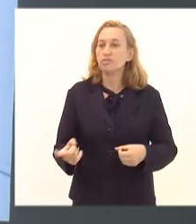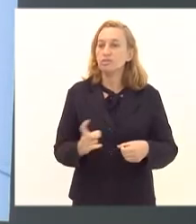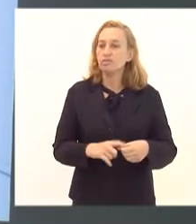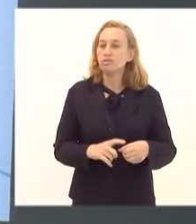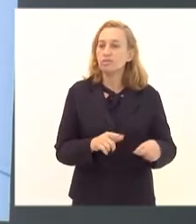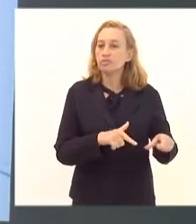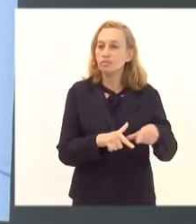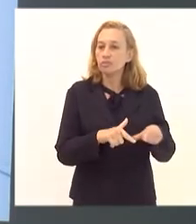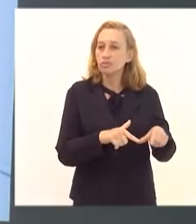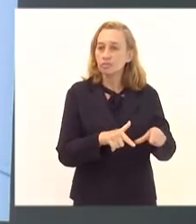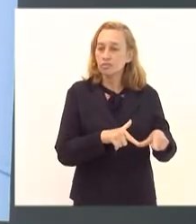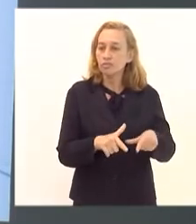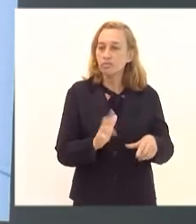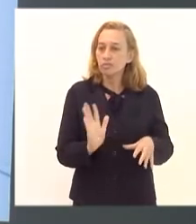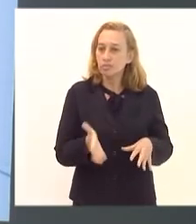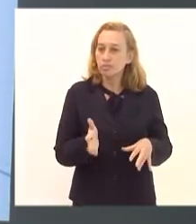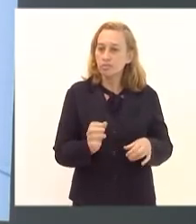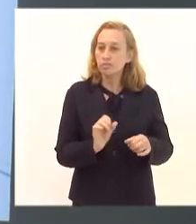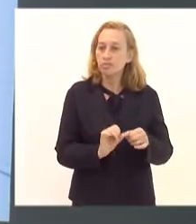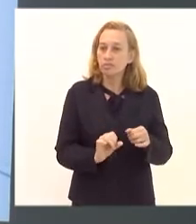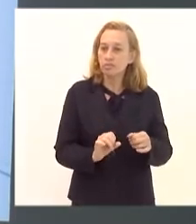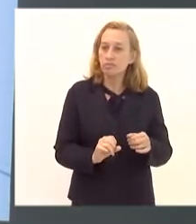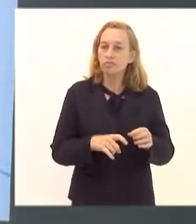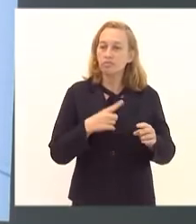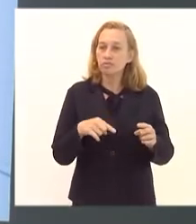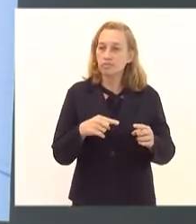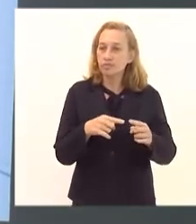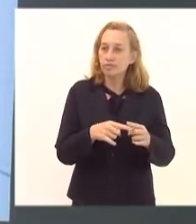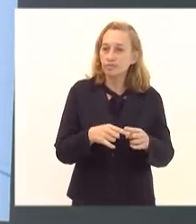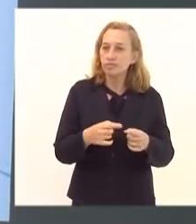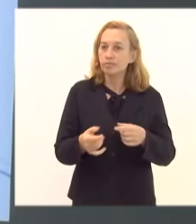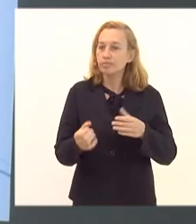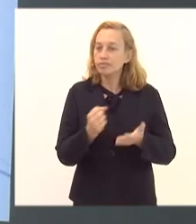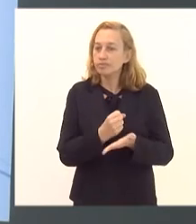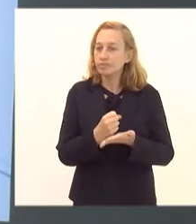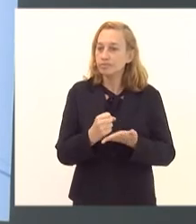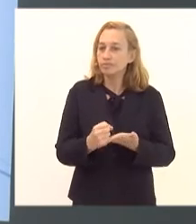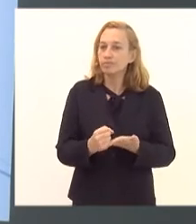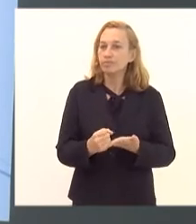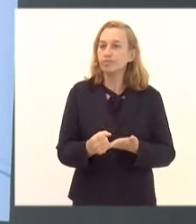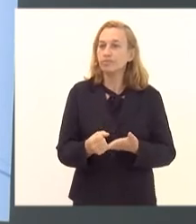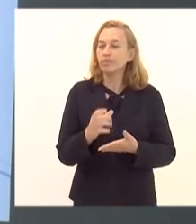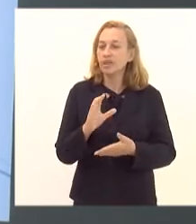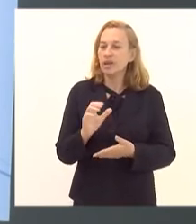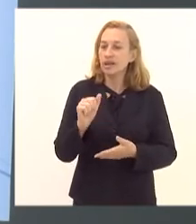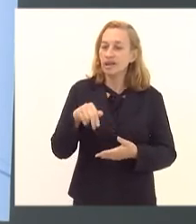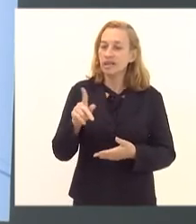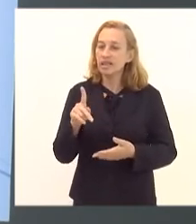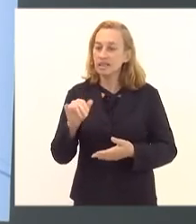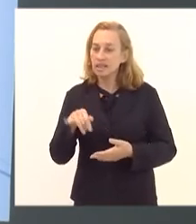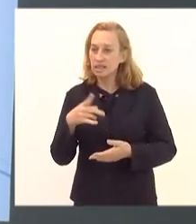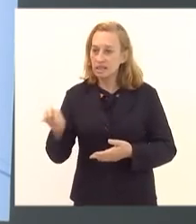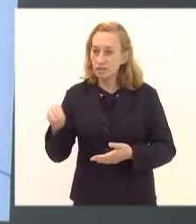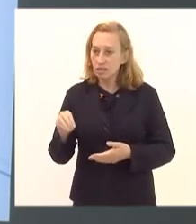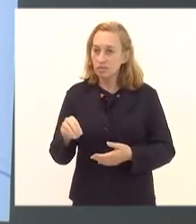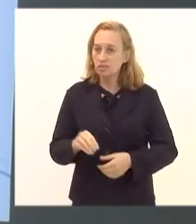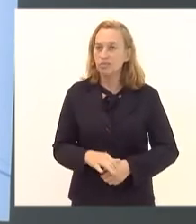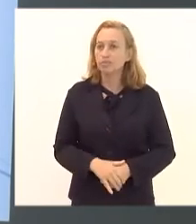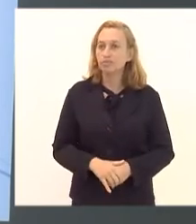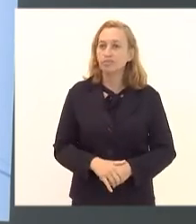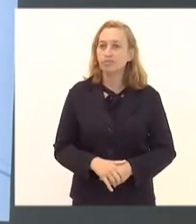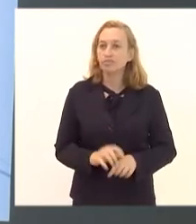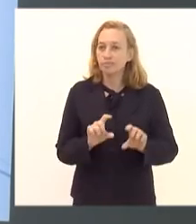já foram executados. E o objeto, né, do contrato é a canalização de um trecho do